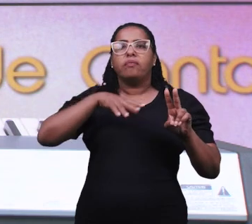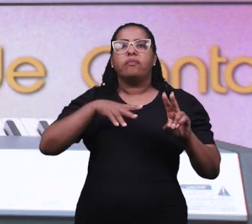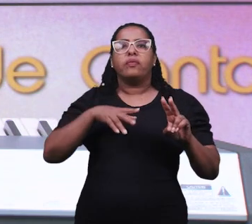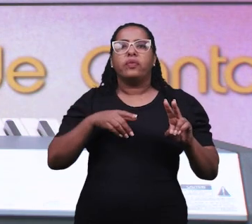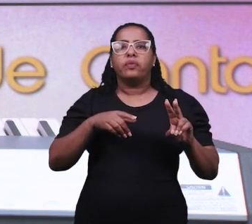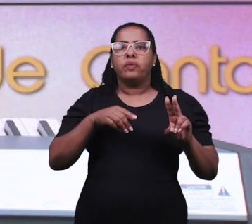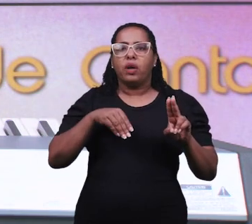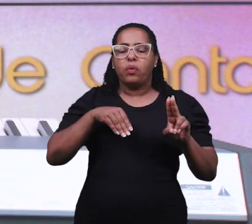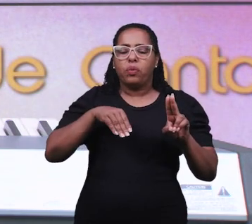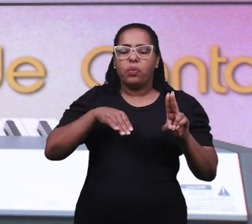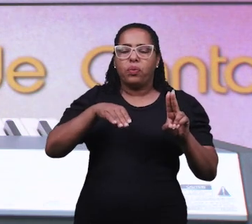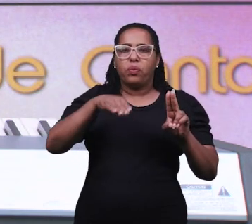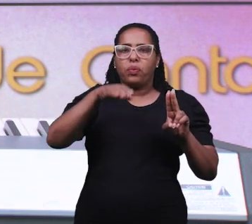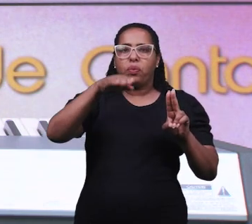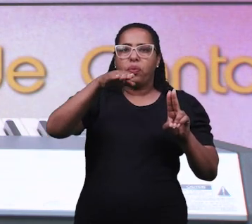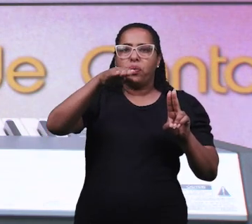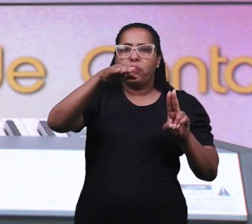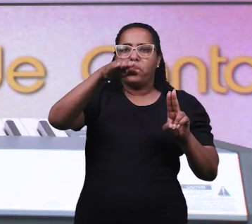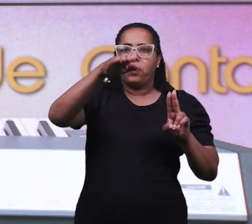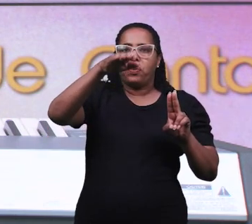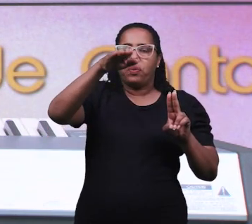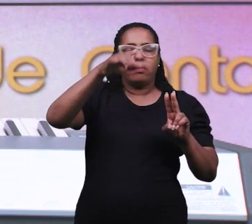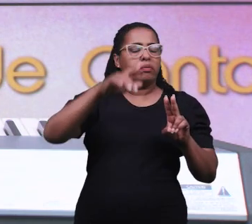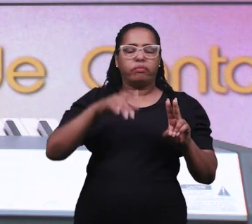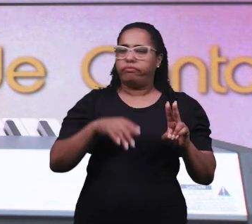Não pode ser.